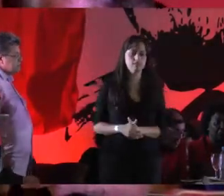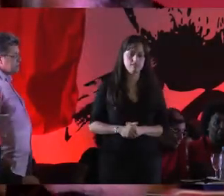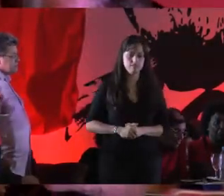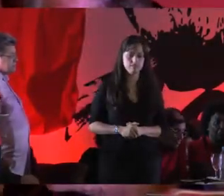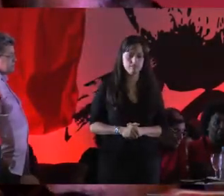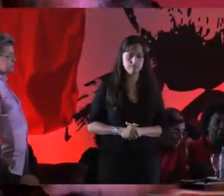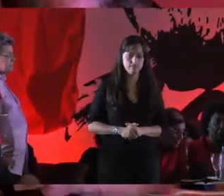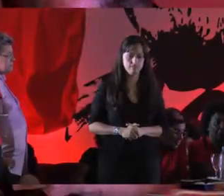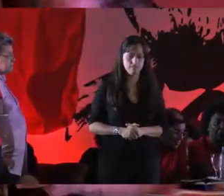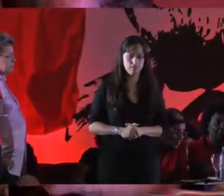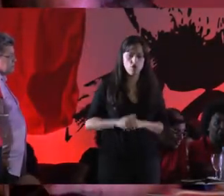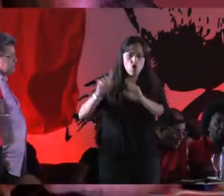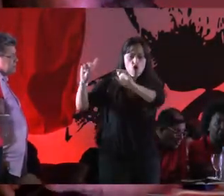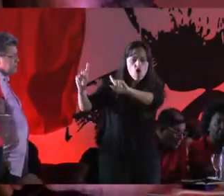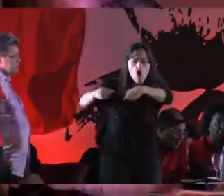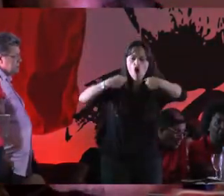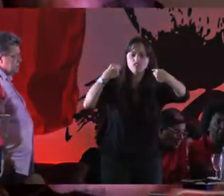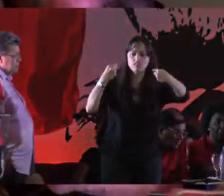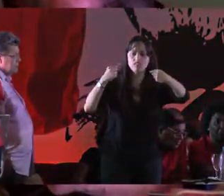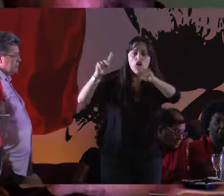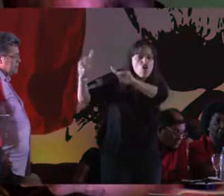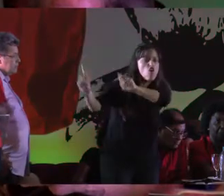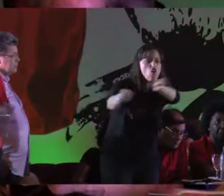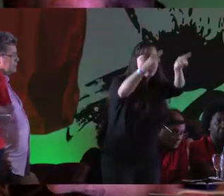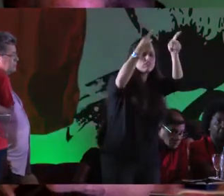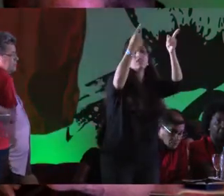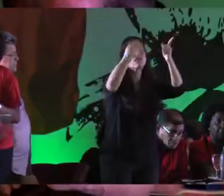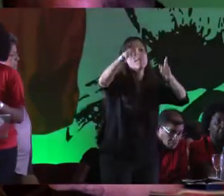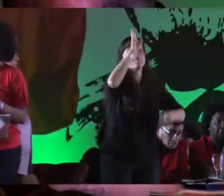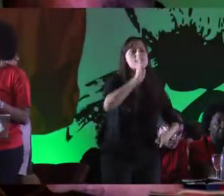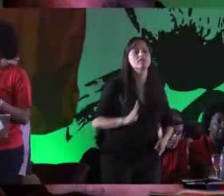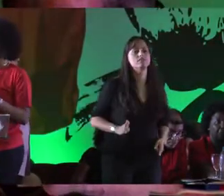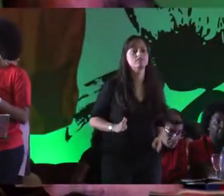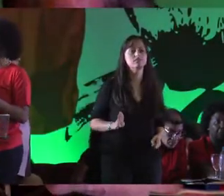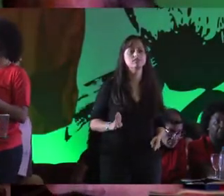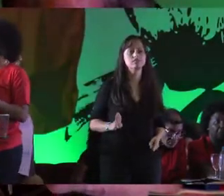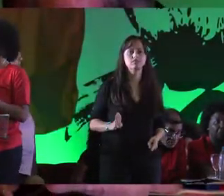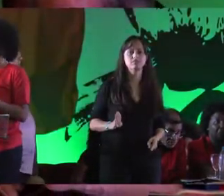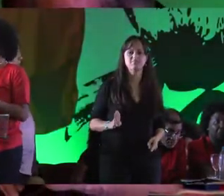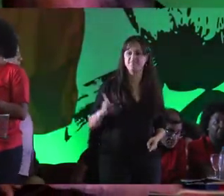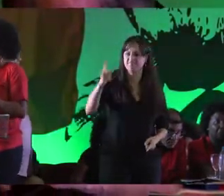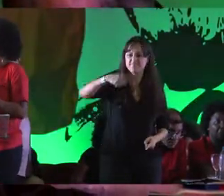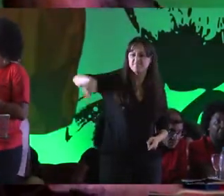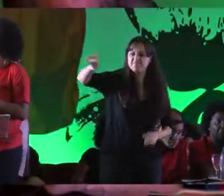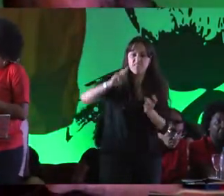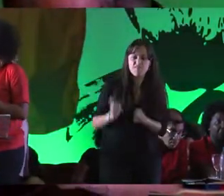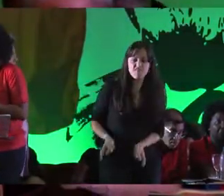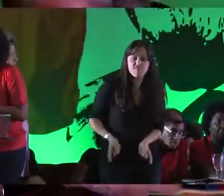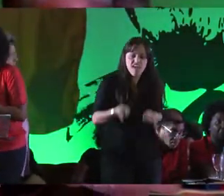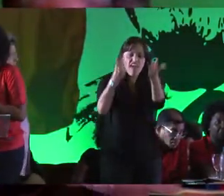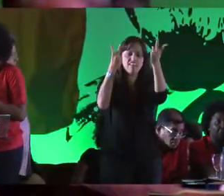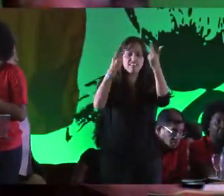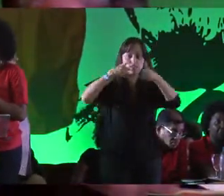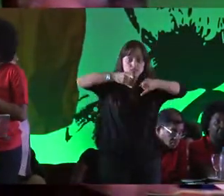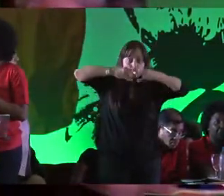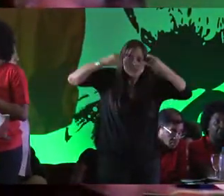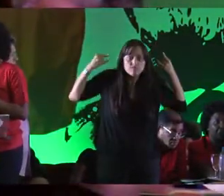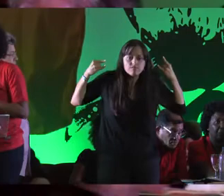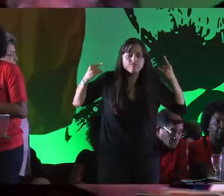Traidores, lesa pátria, vendilhões do nosso país,